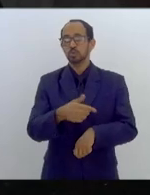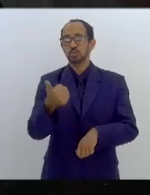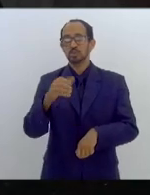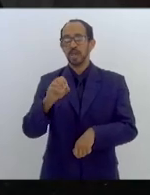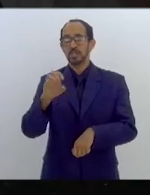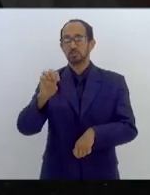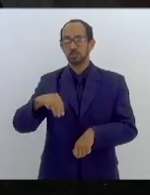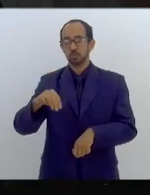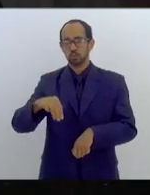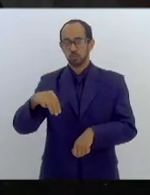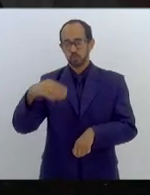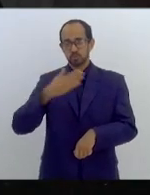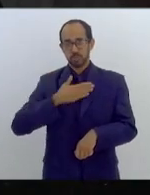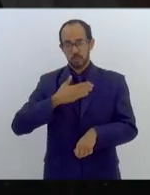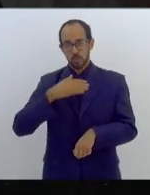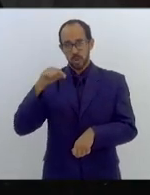porque